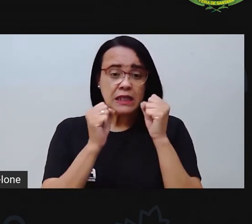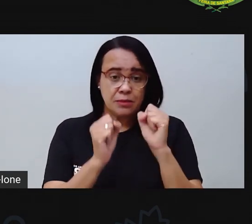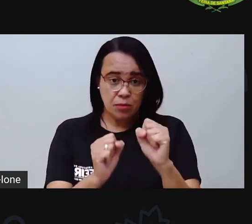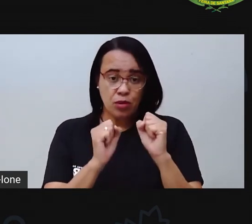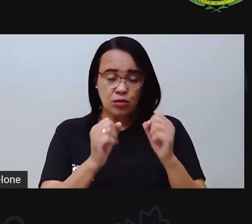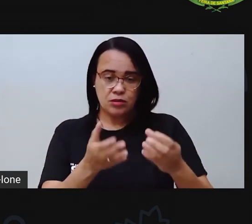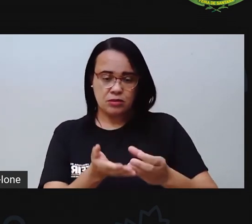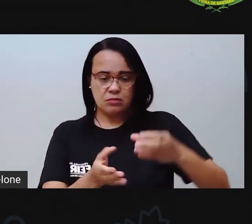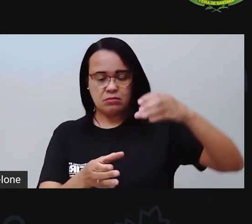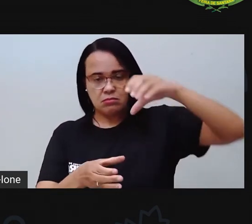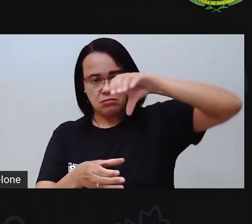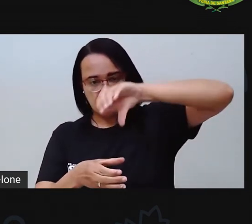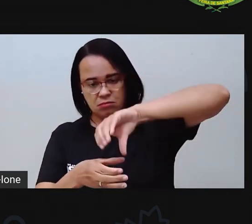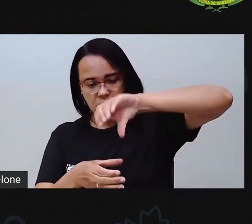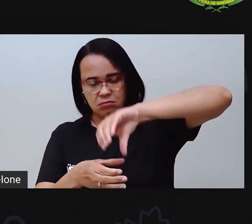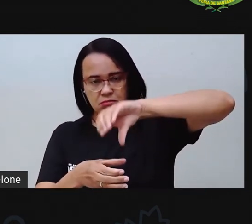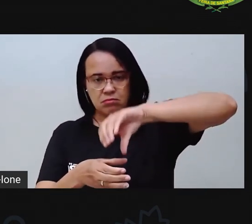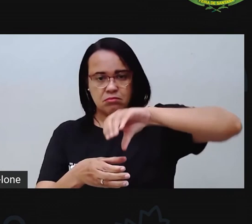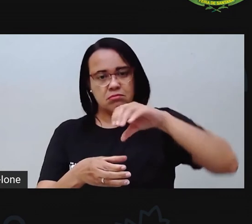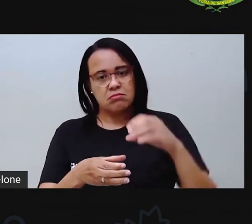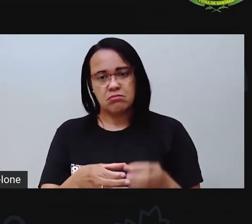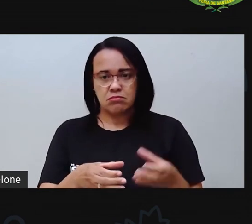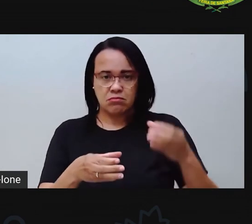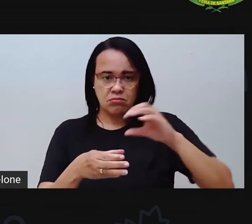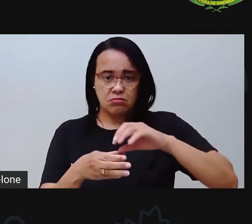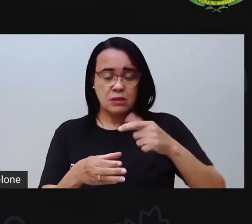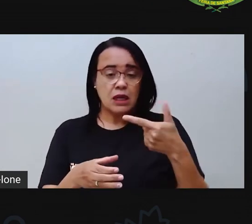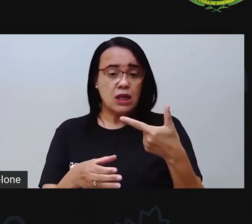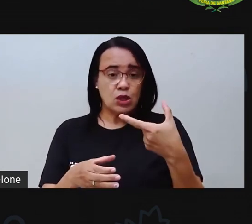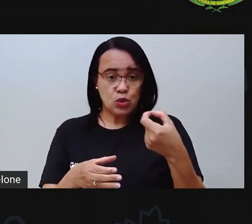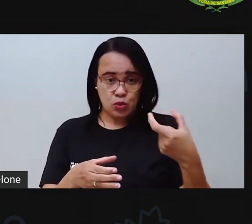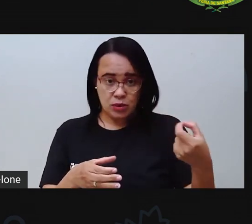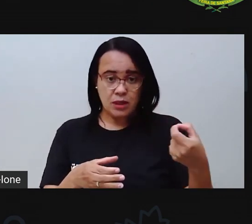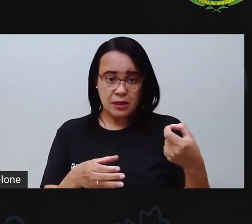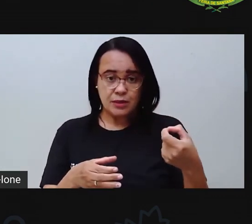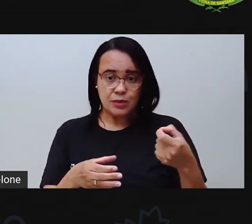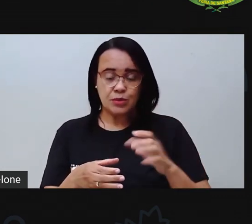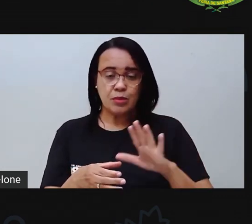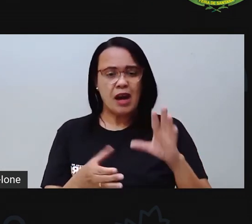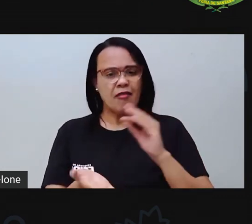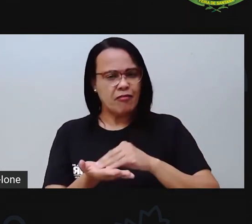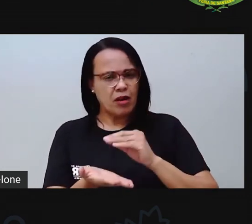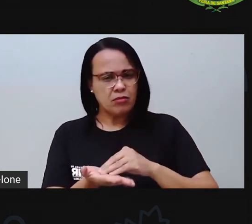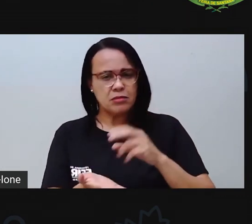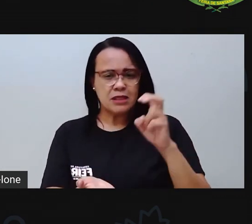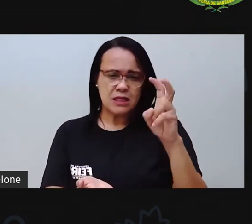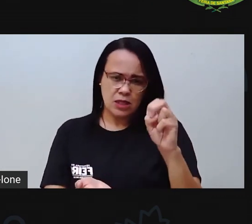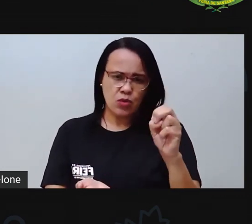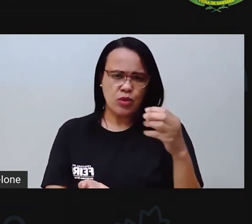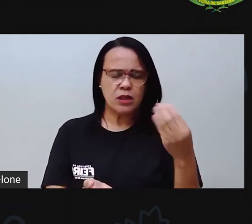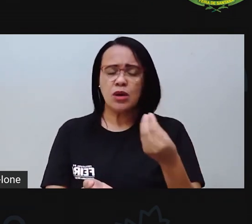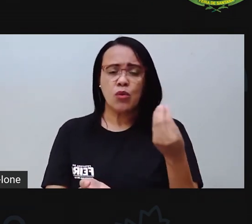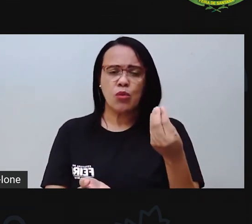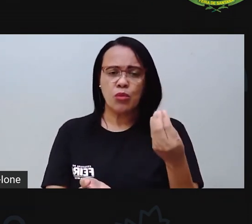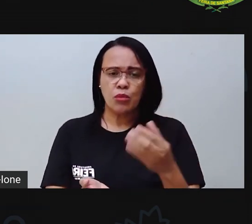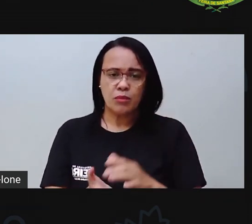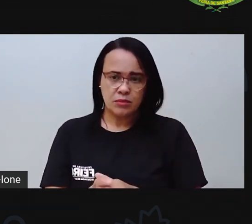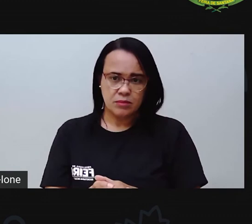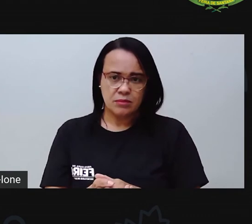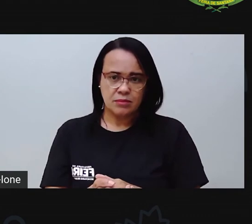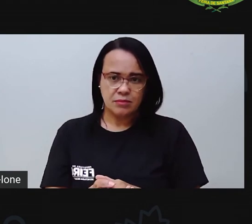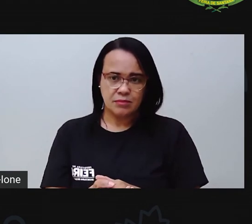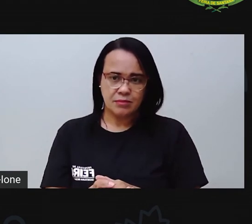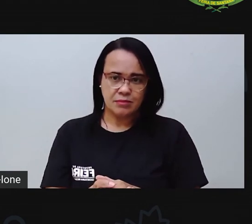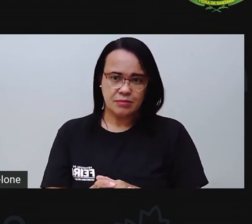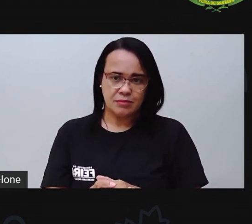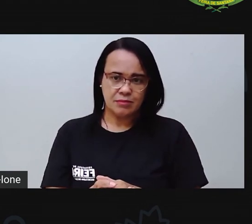pode também medir as 50 ml, ó. Então, a prova vai despejar aqui dentro para não cair, não fazer meleira, né? Então, a prova vai